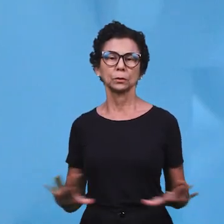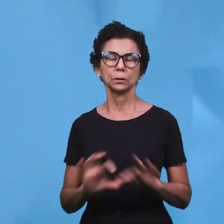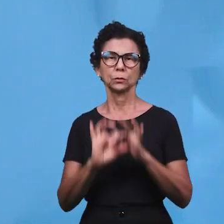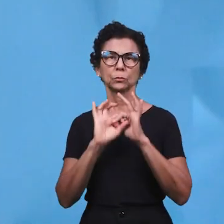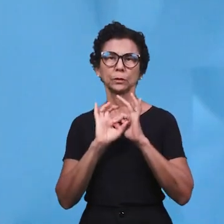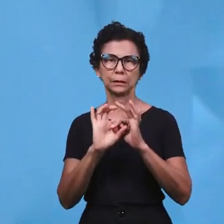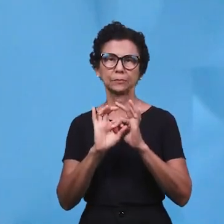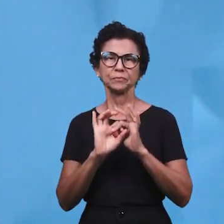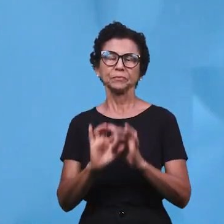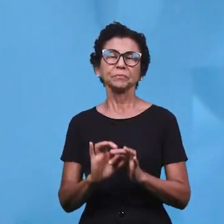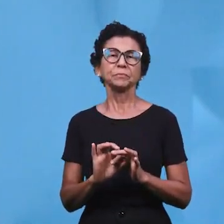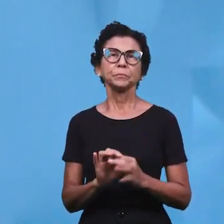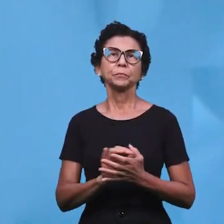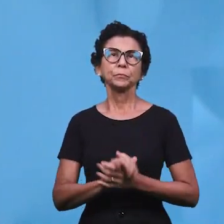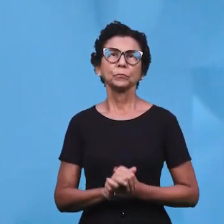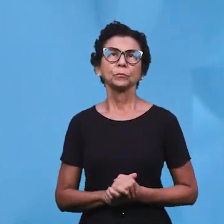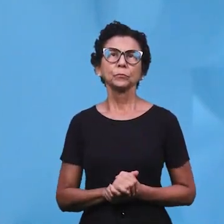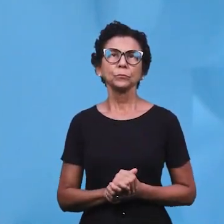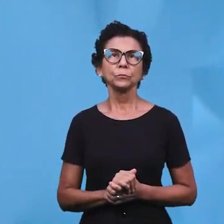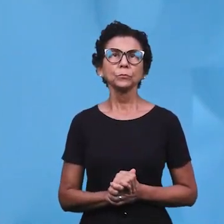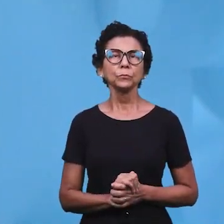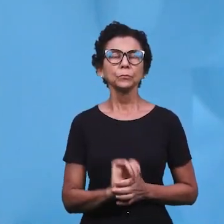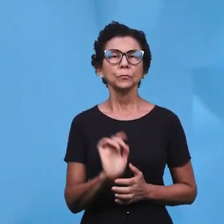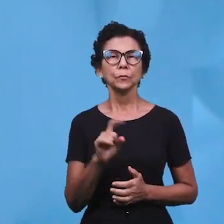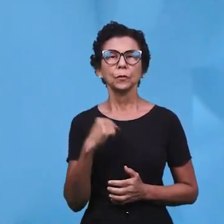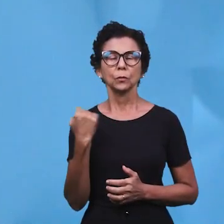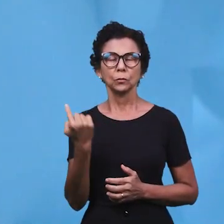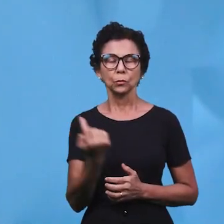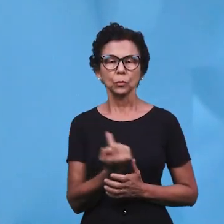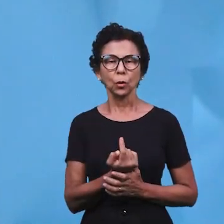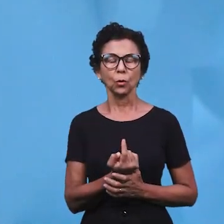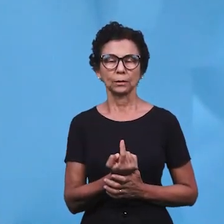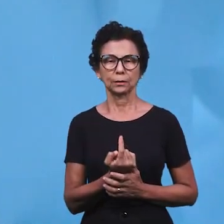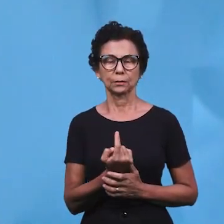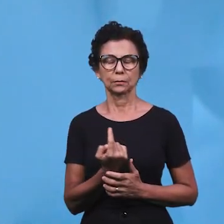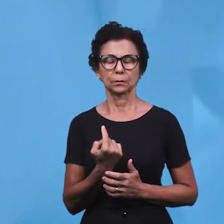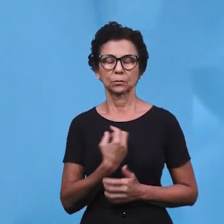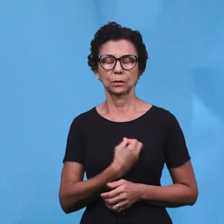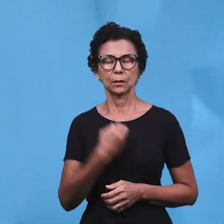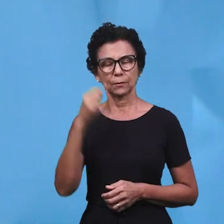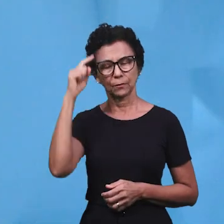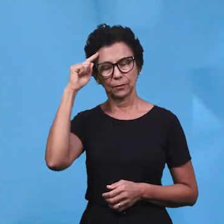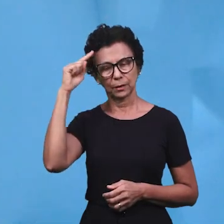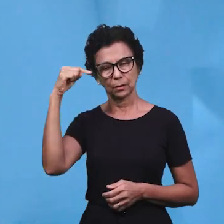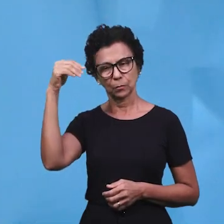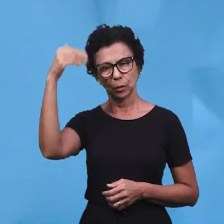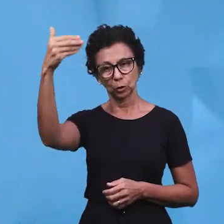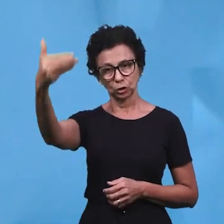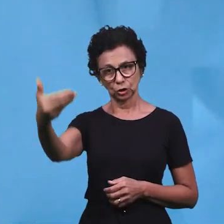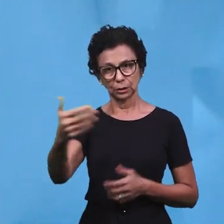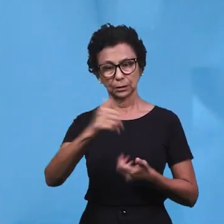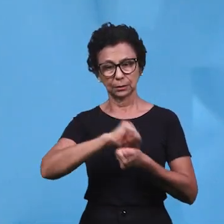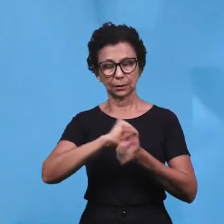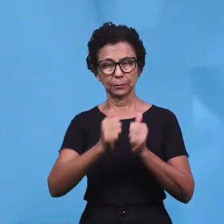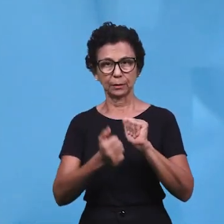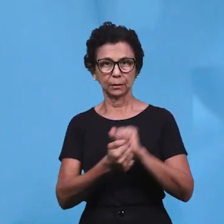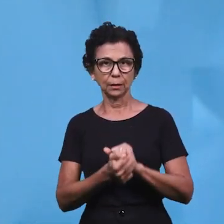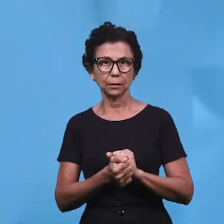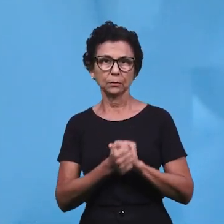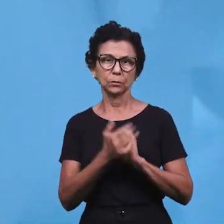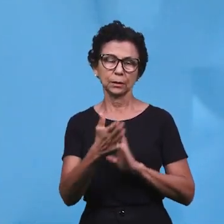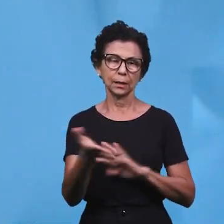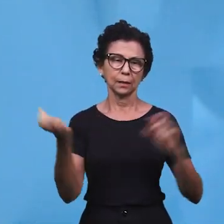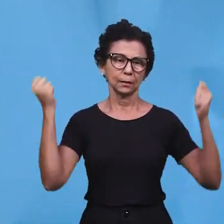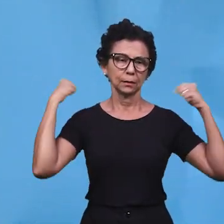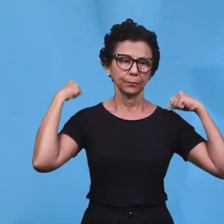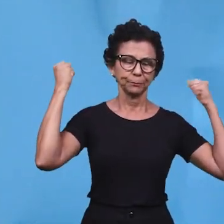ligado nesse ritmo. Então, quando nós adotamos uma rotina na nossa vida, eu digo rotina global, que é a rotina